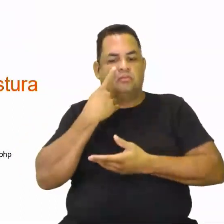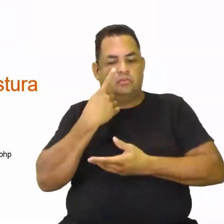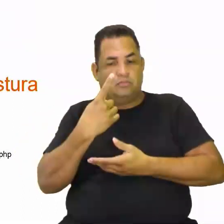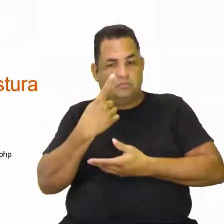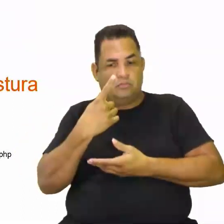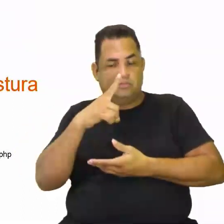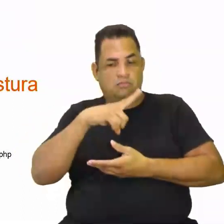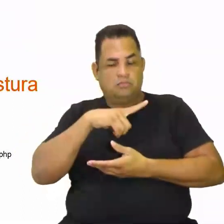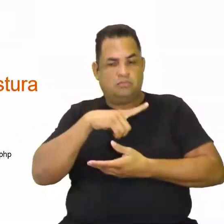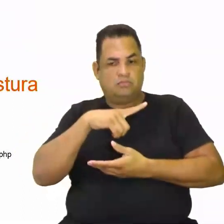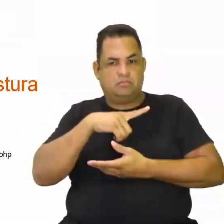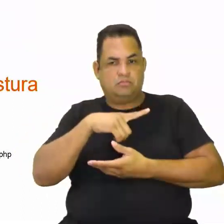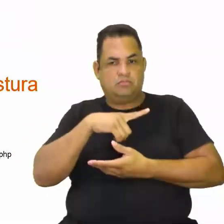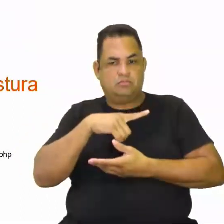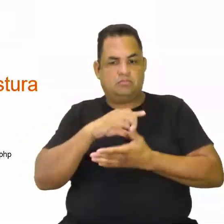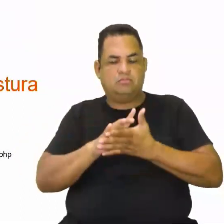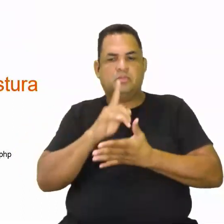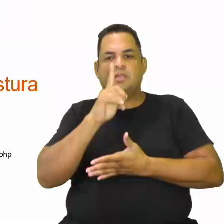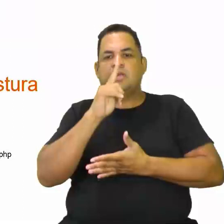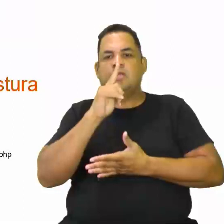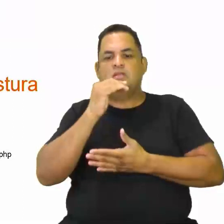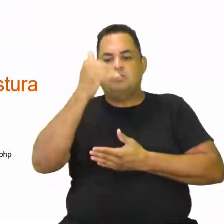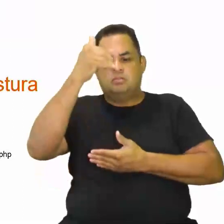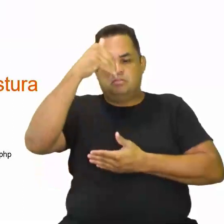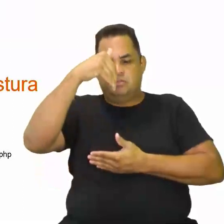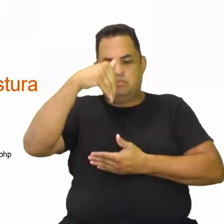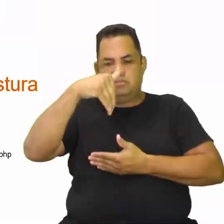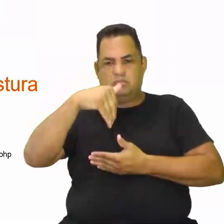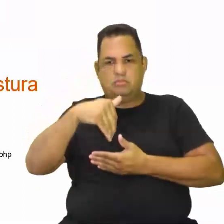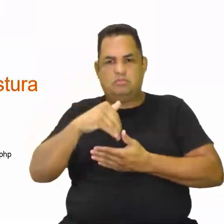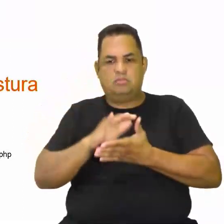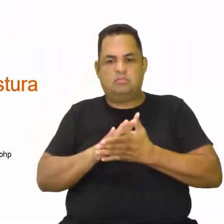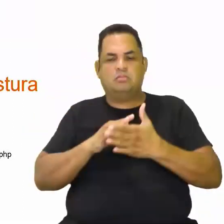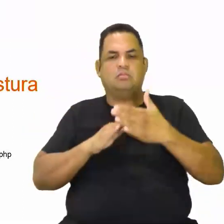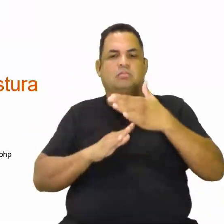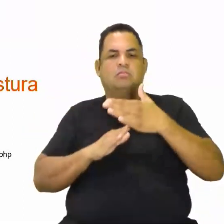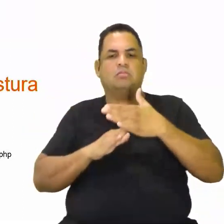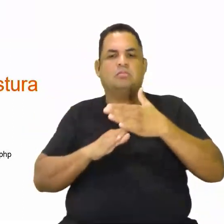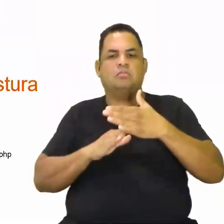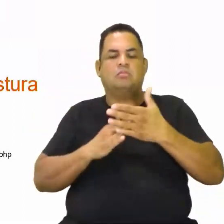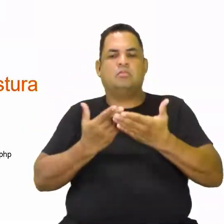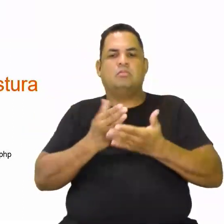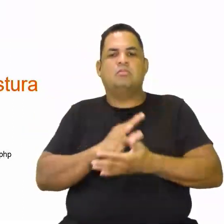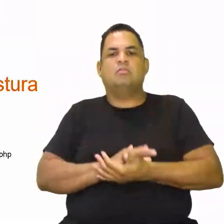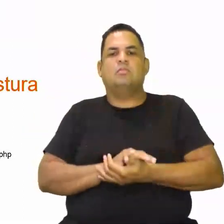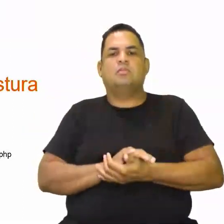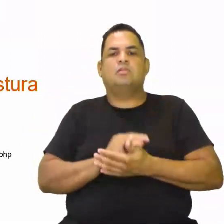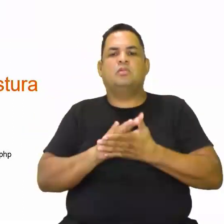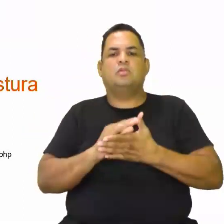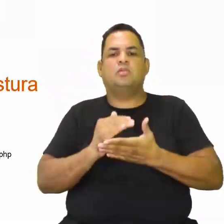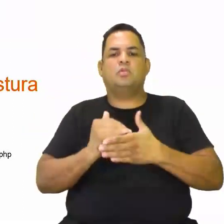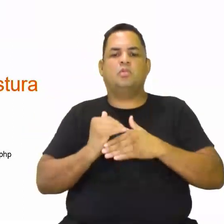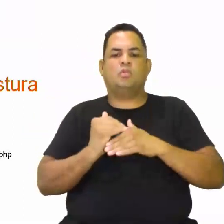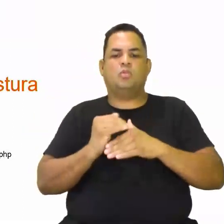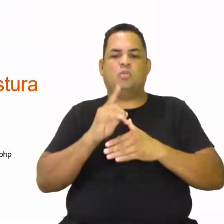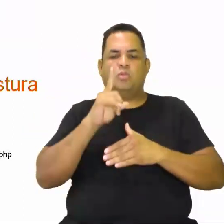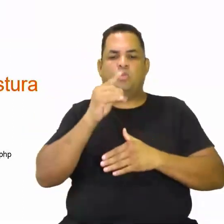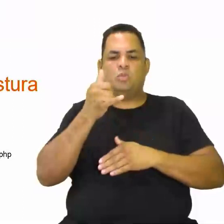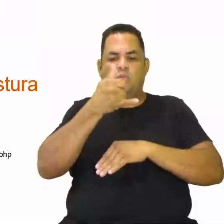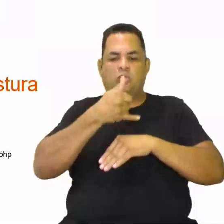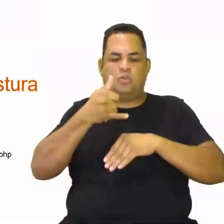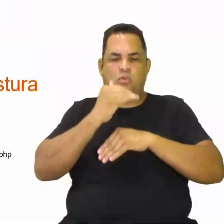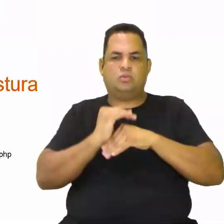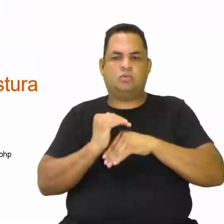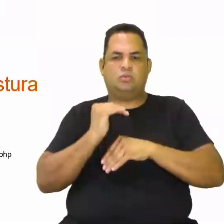obter a água no becker e retendo o óleo na parte superior que vai ficar no